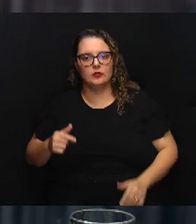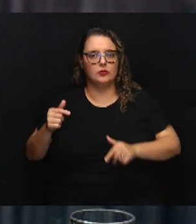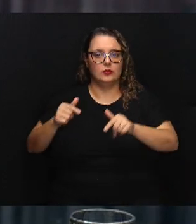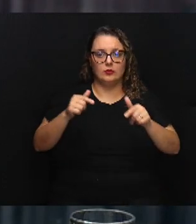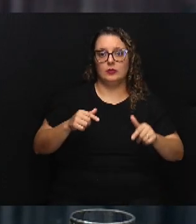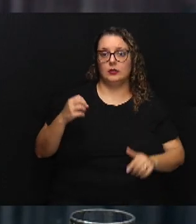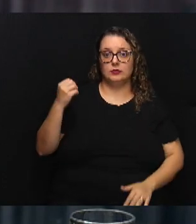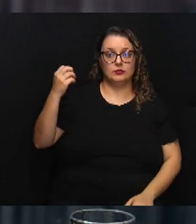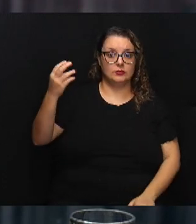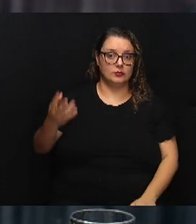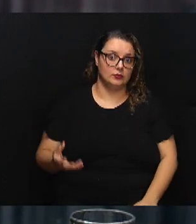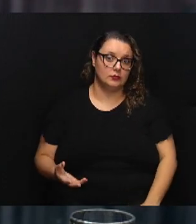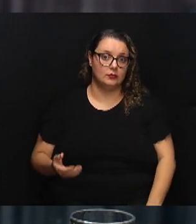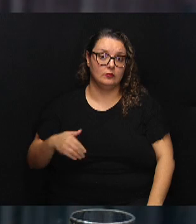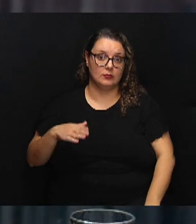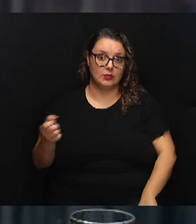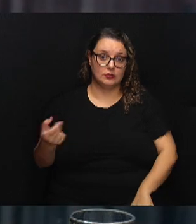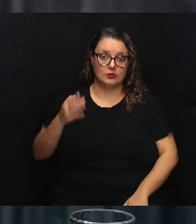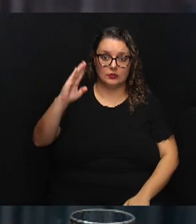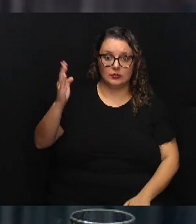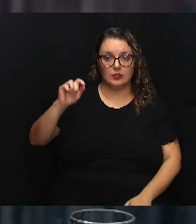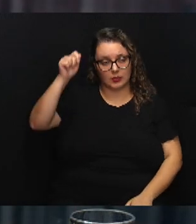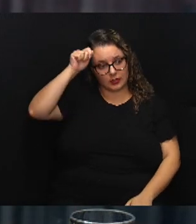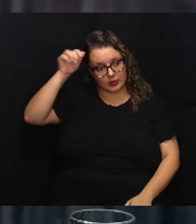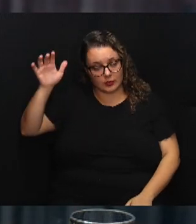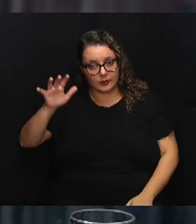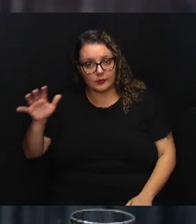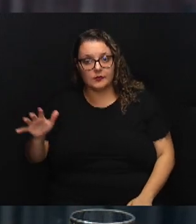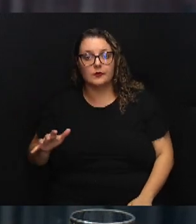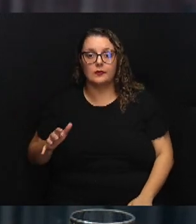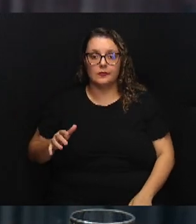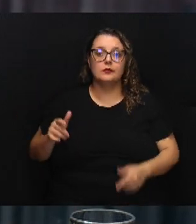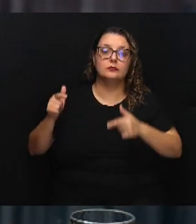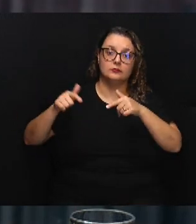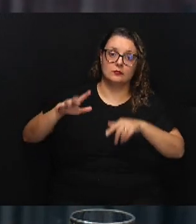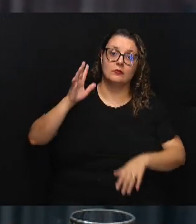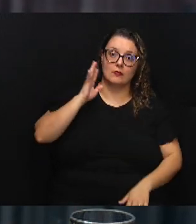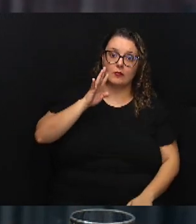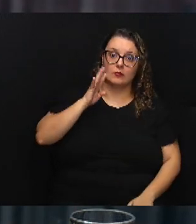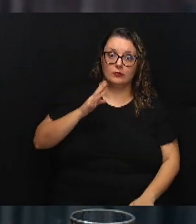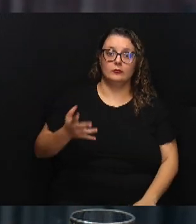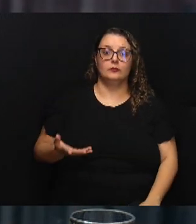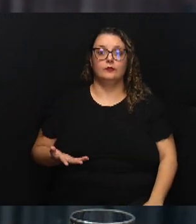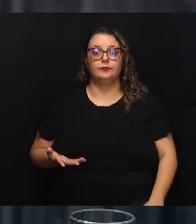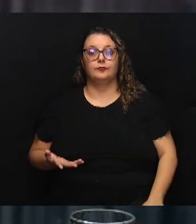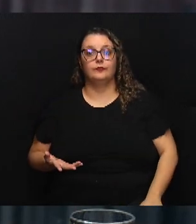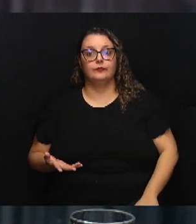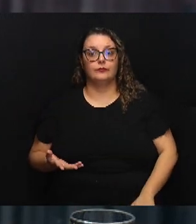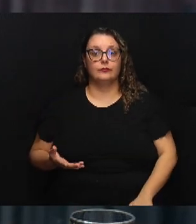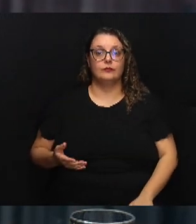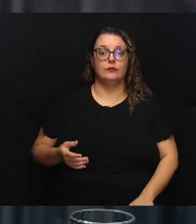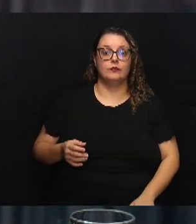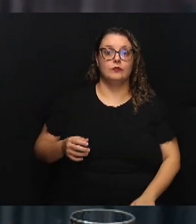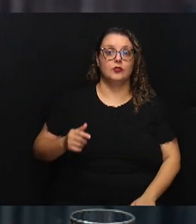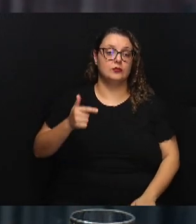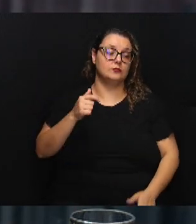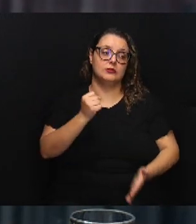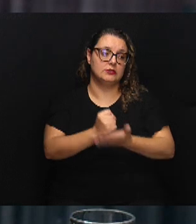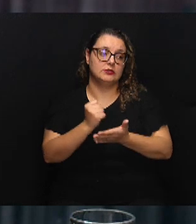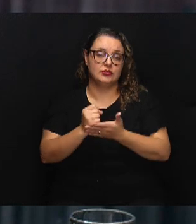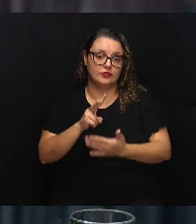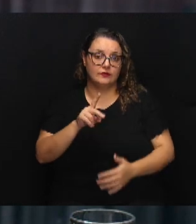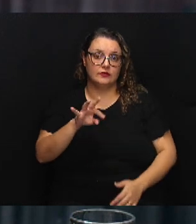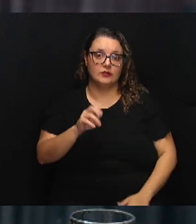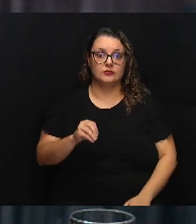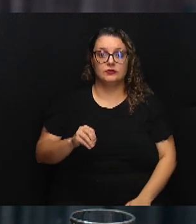viagem, além do Brasil, a África tem sido um destino muito legal por isenções de visto, o Sudeste Asiático é algo